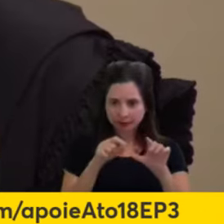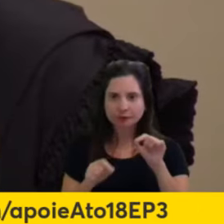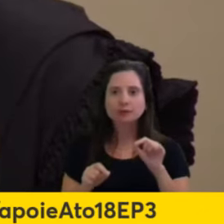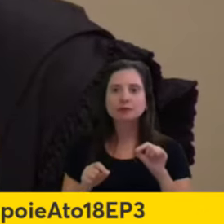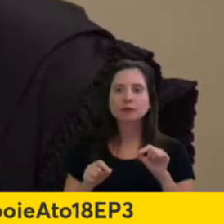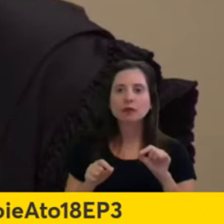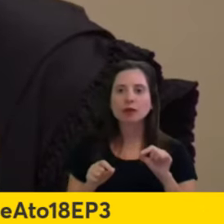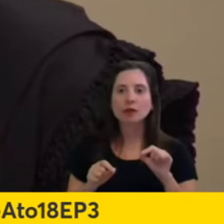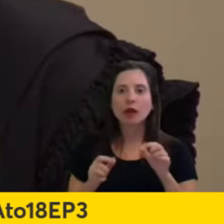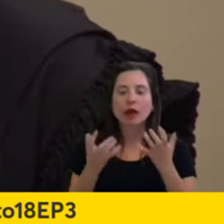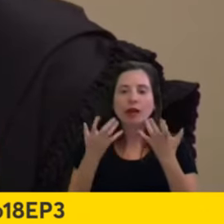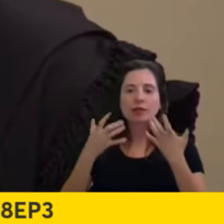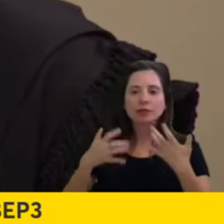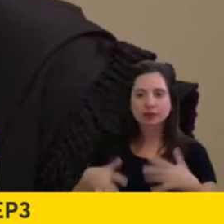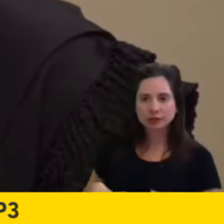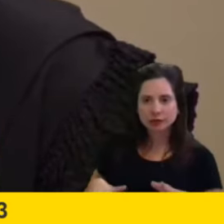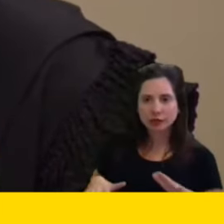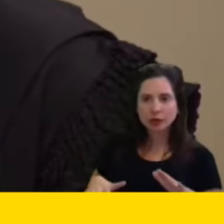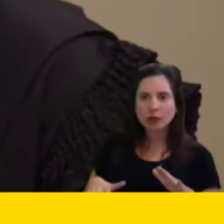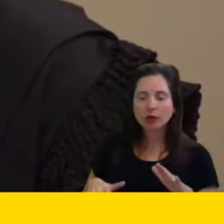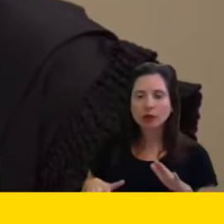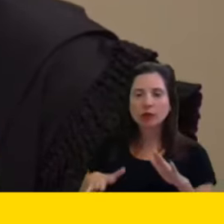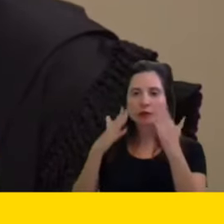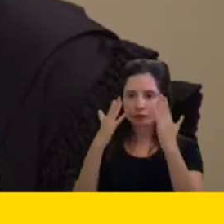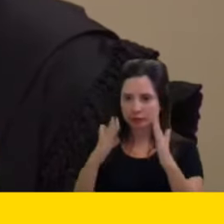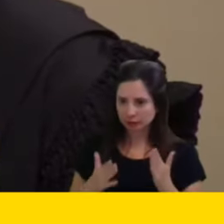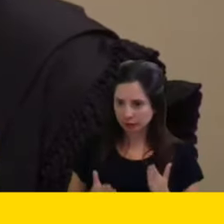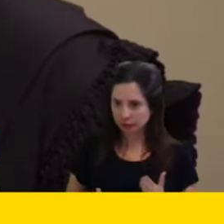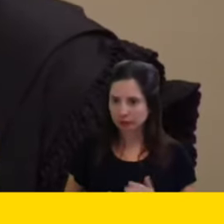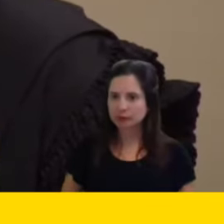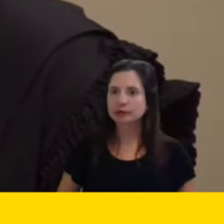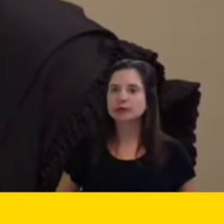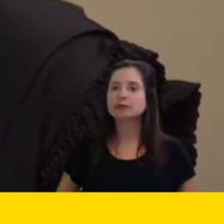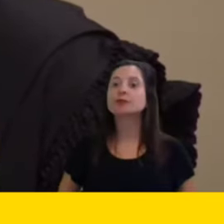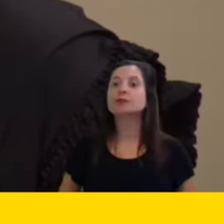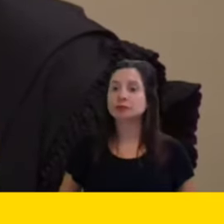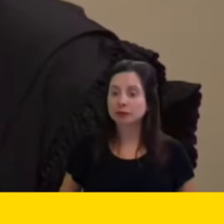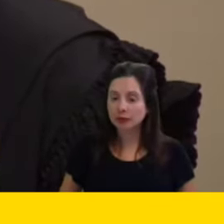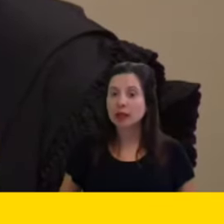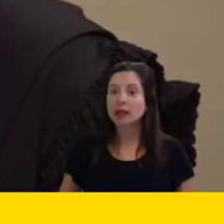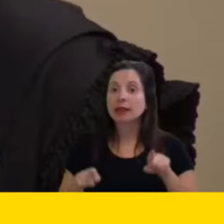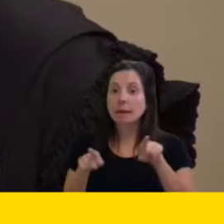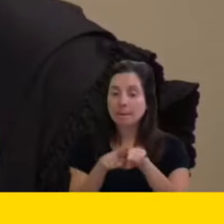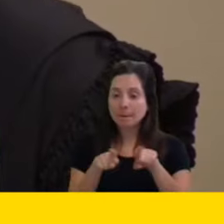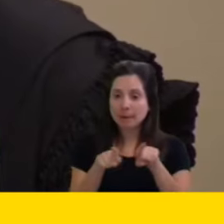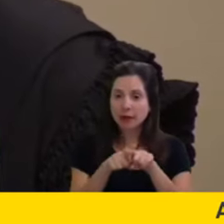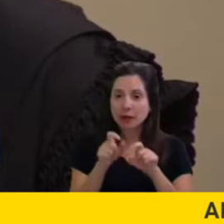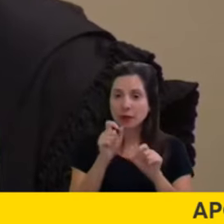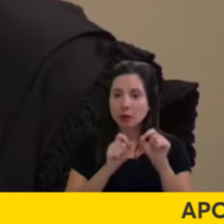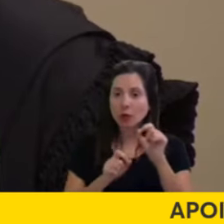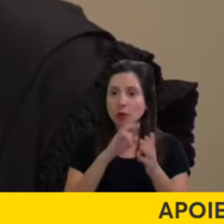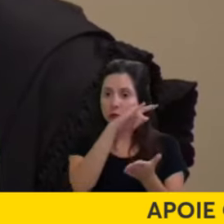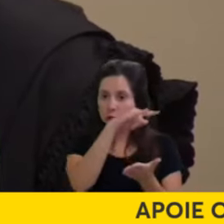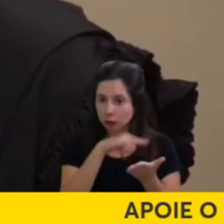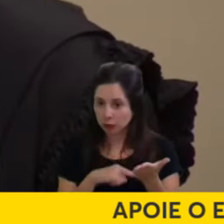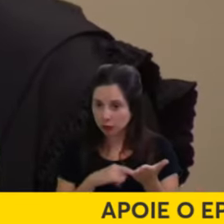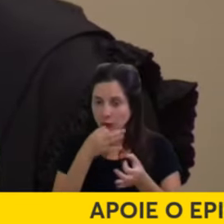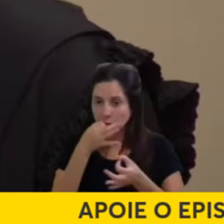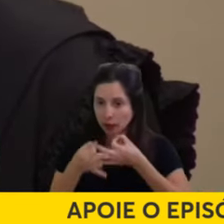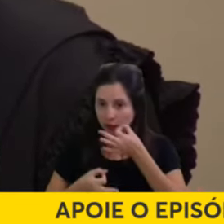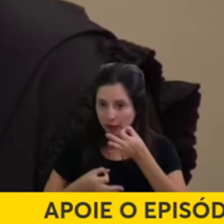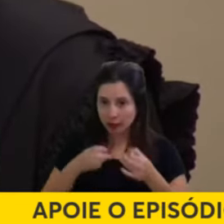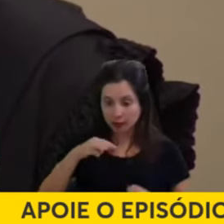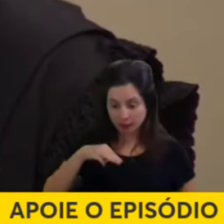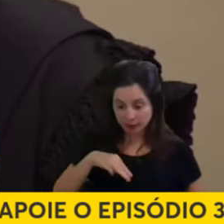rejeição das preliminares arguidas em contestação quanto a preliminar arguída em alegações finais e do parecer do Ministério